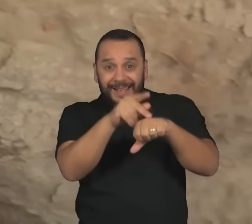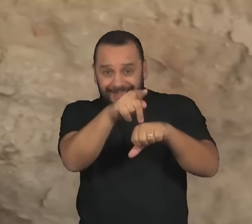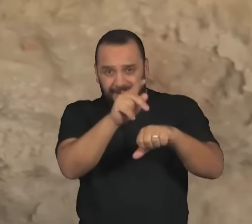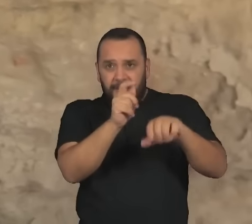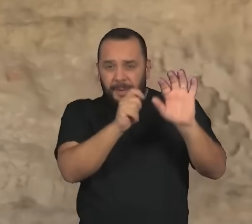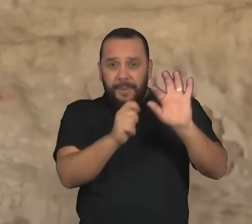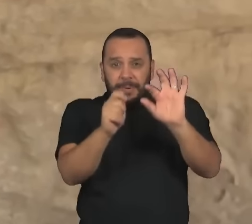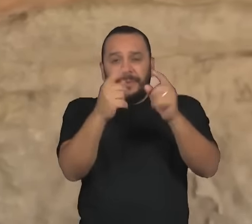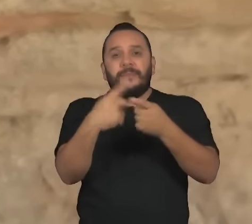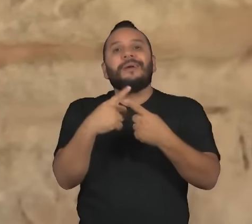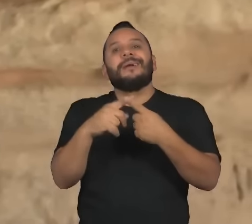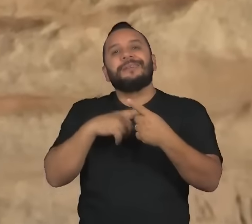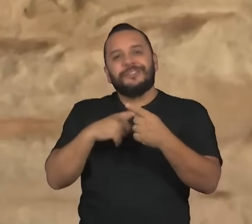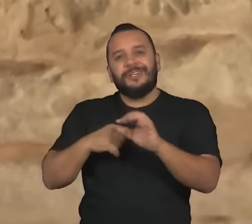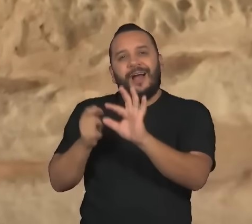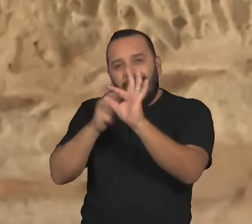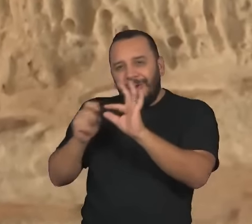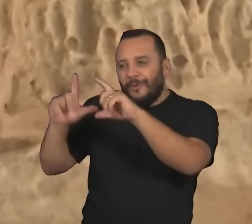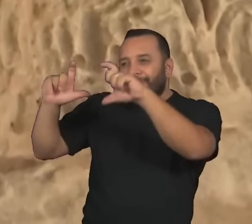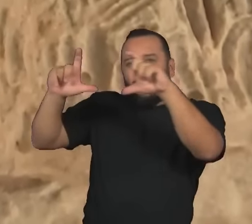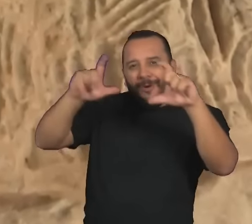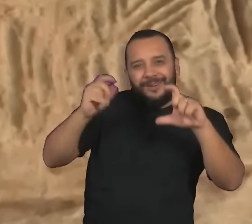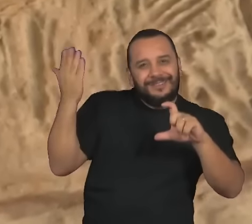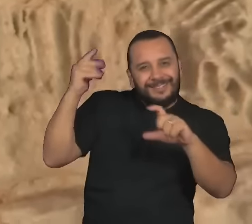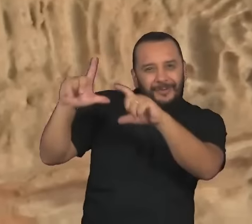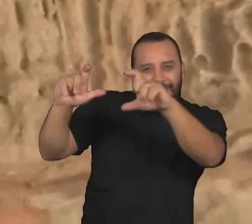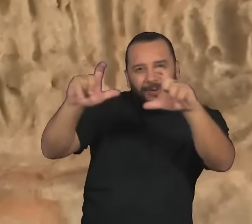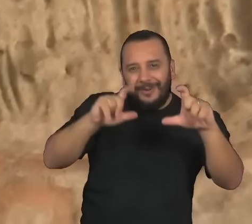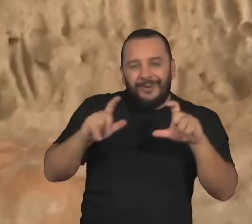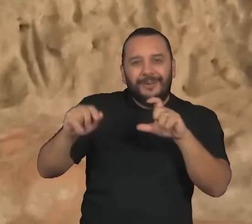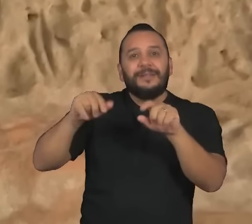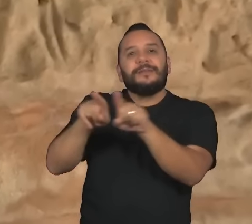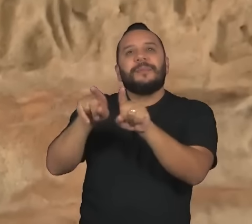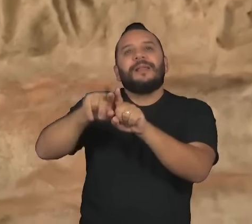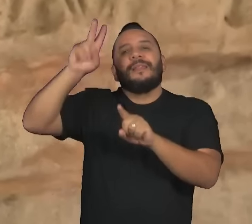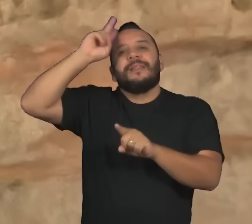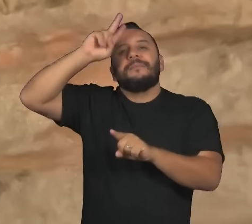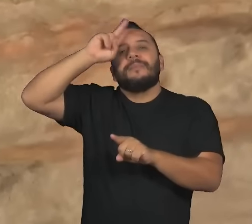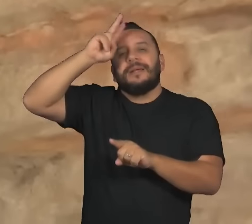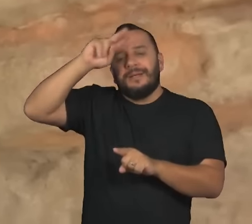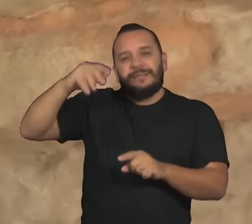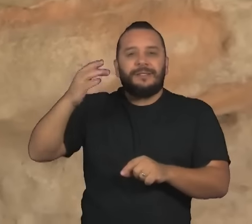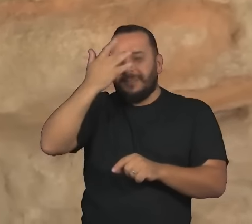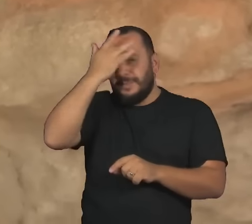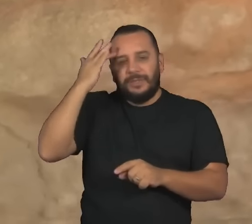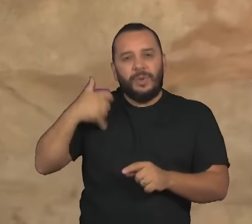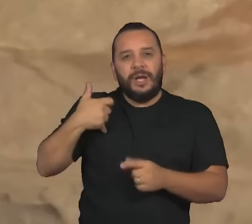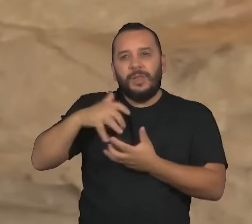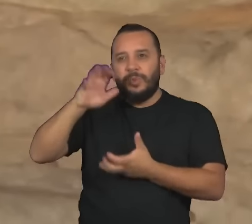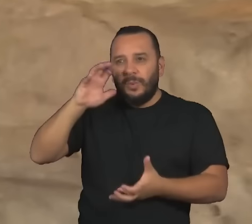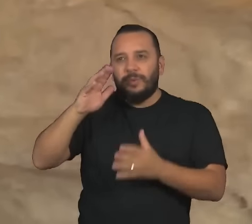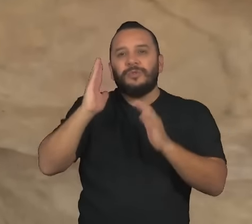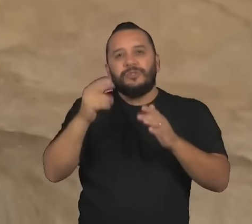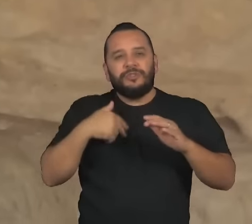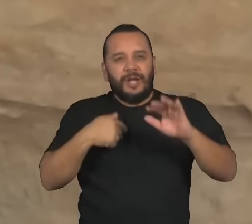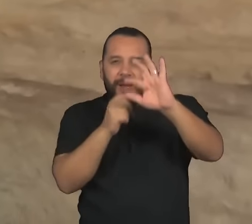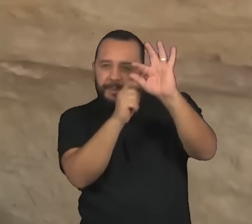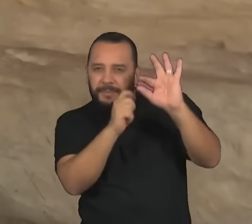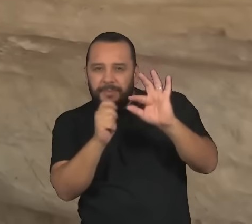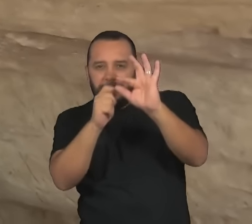imagens cedidas por arqueólogos e das memórias dos anciões para serem gravados em poliuretano,